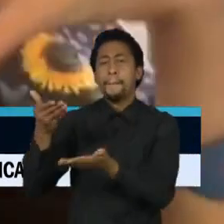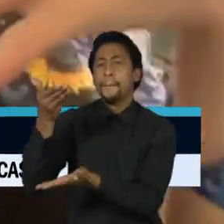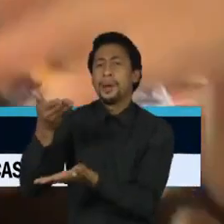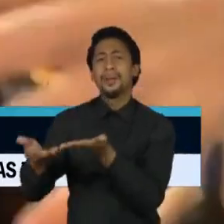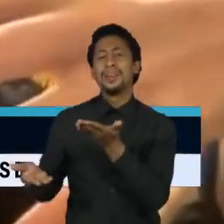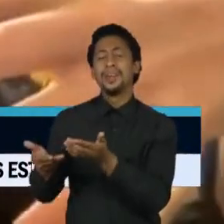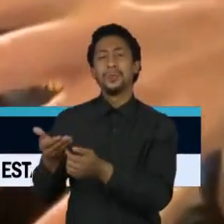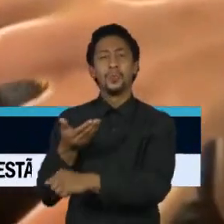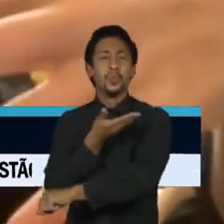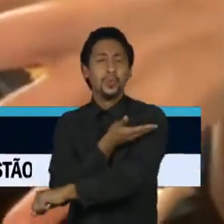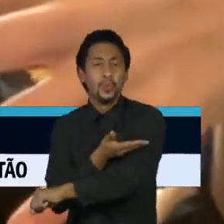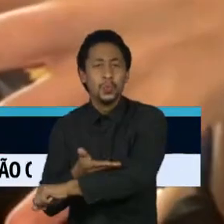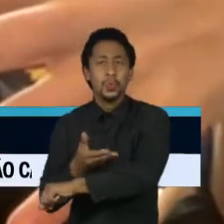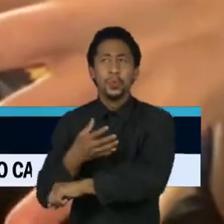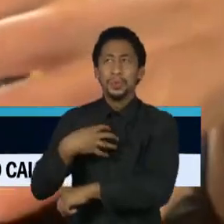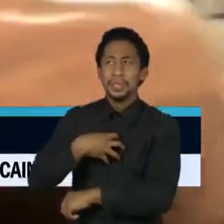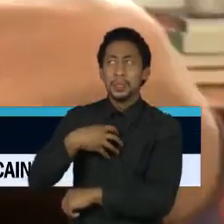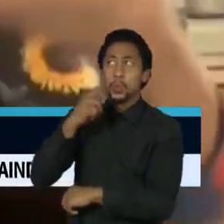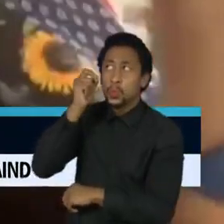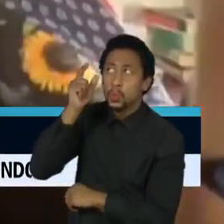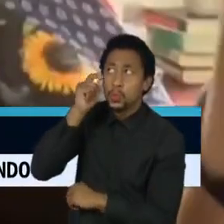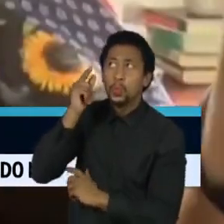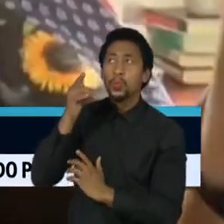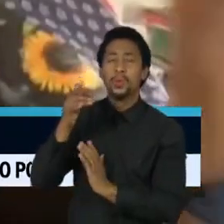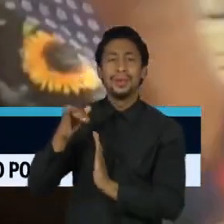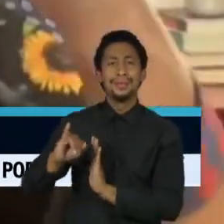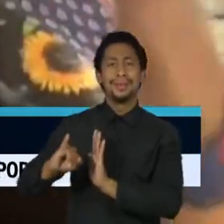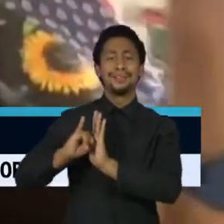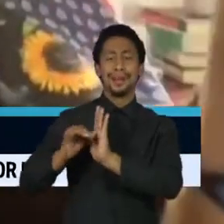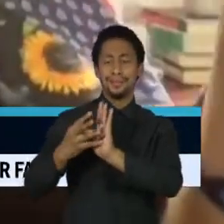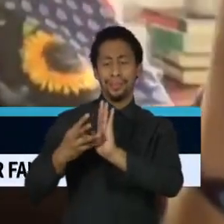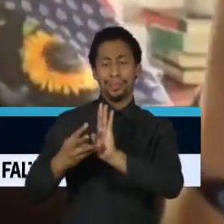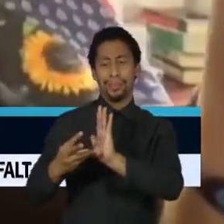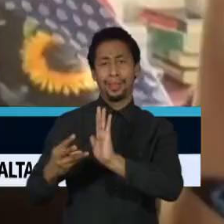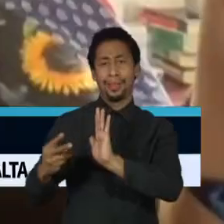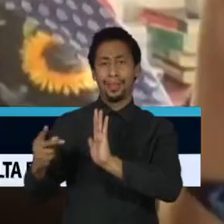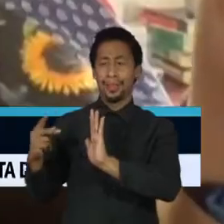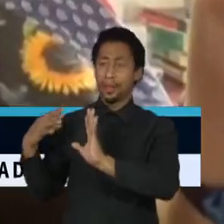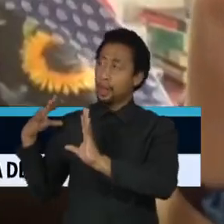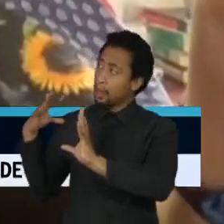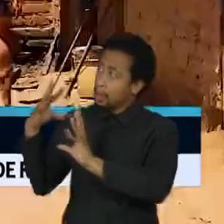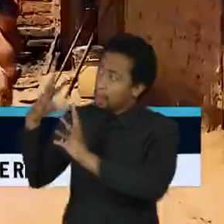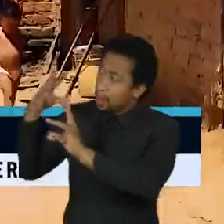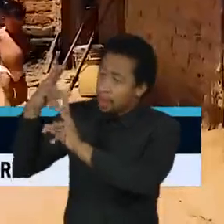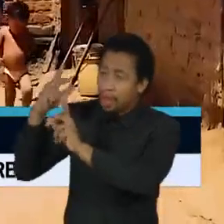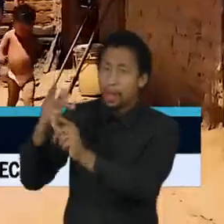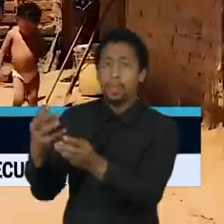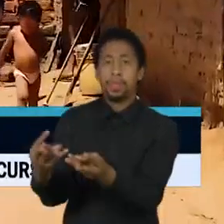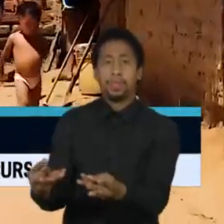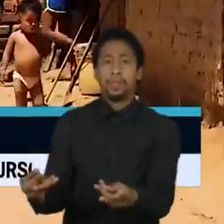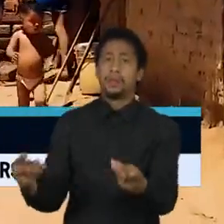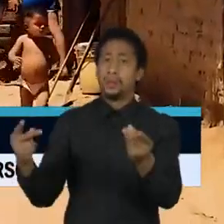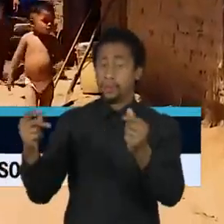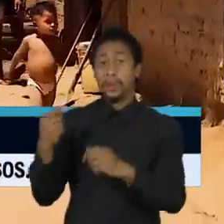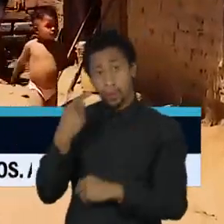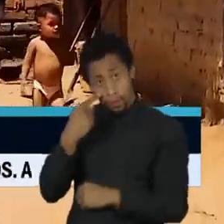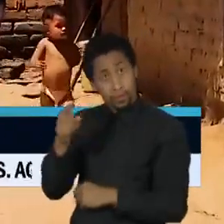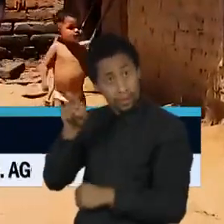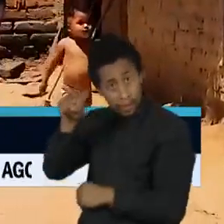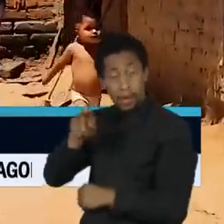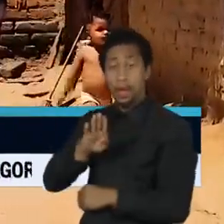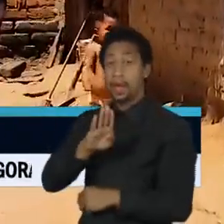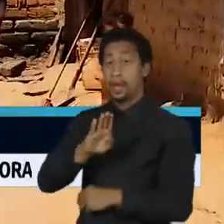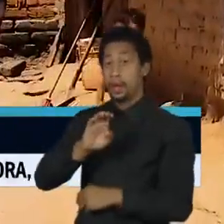ou mesmo de indígena no processo de Belo Monte, que é um processo recente, que ainda está em curso, e se tornando pobre